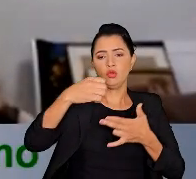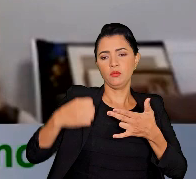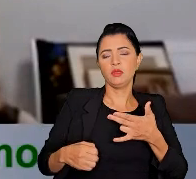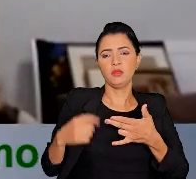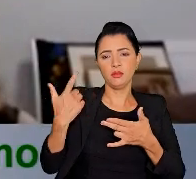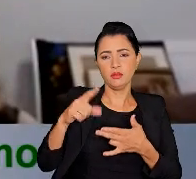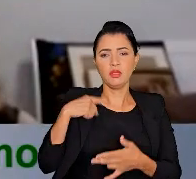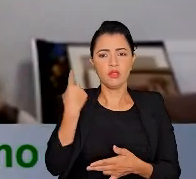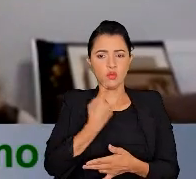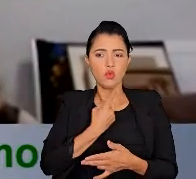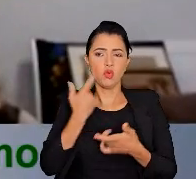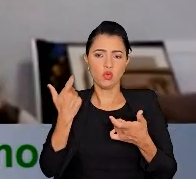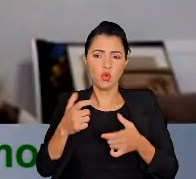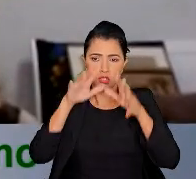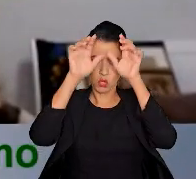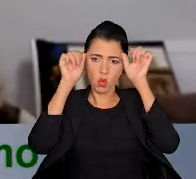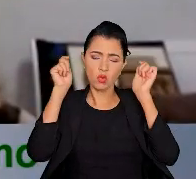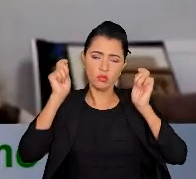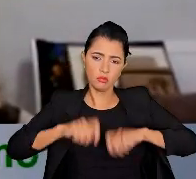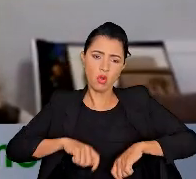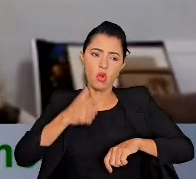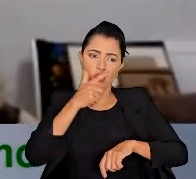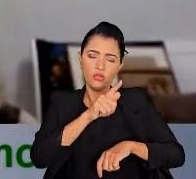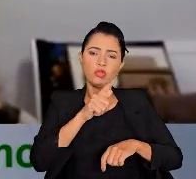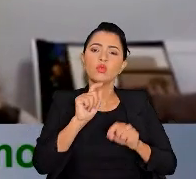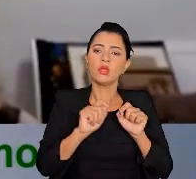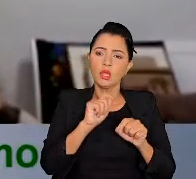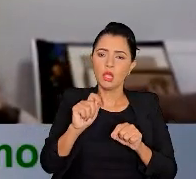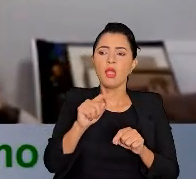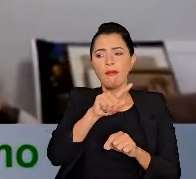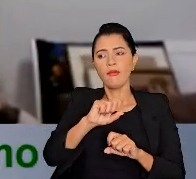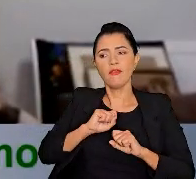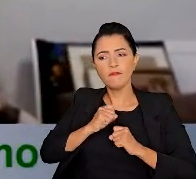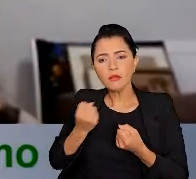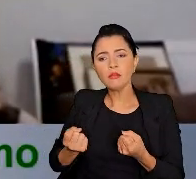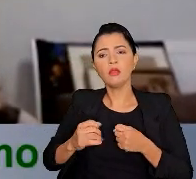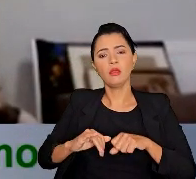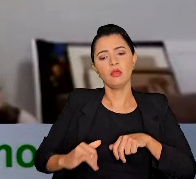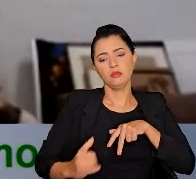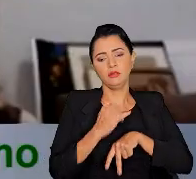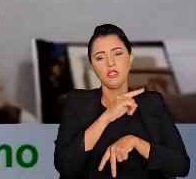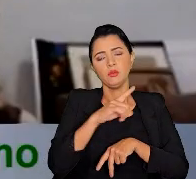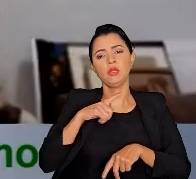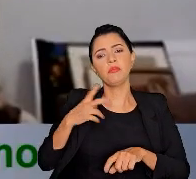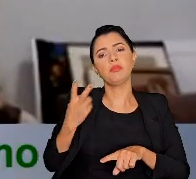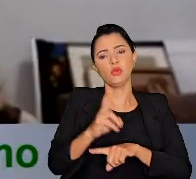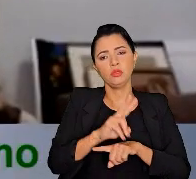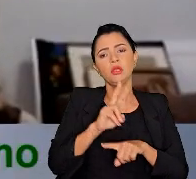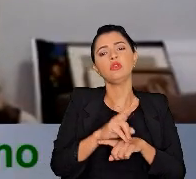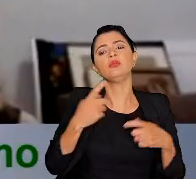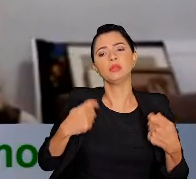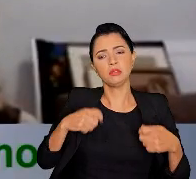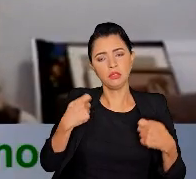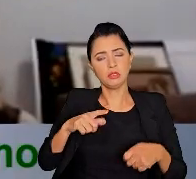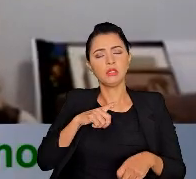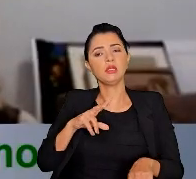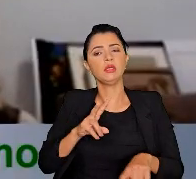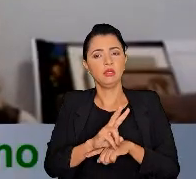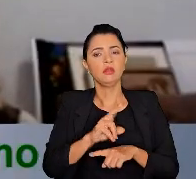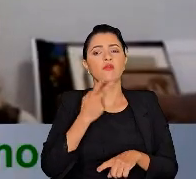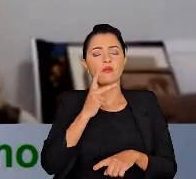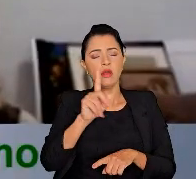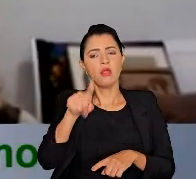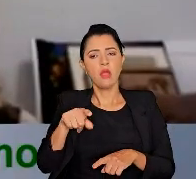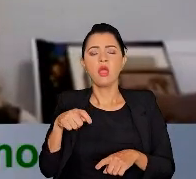nossas cortes permite às suas vítimas e que elas devem ter essa proteção. Então, eu insisto que é uma luta